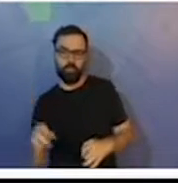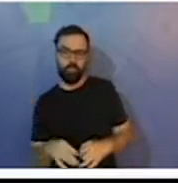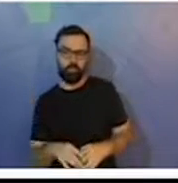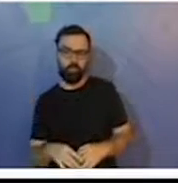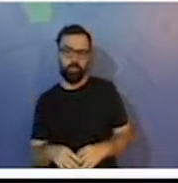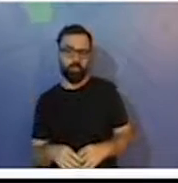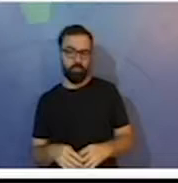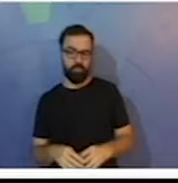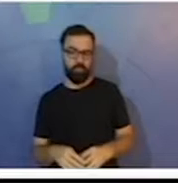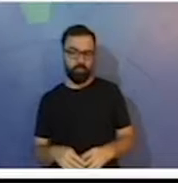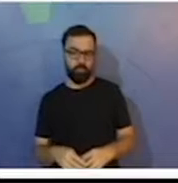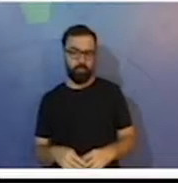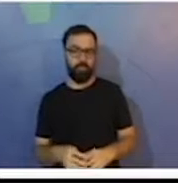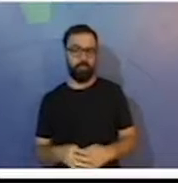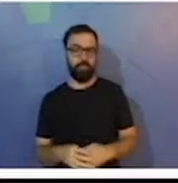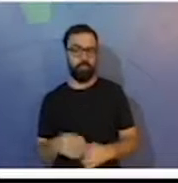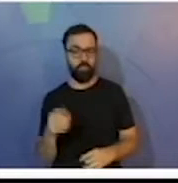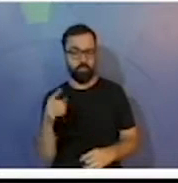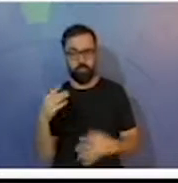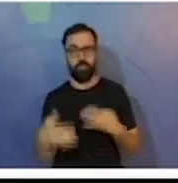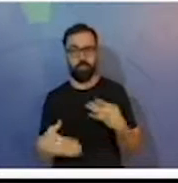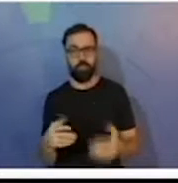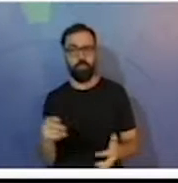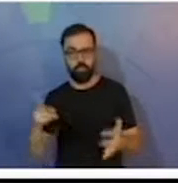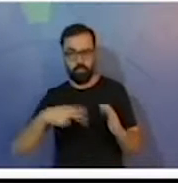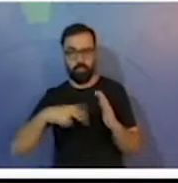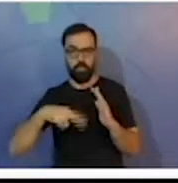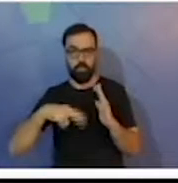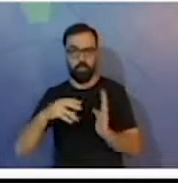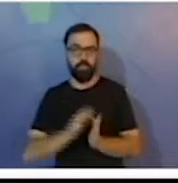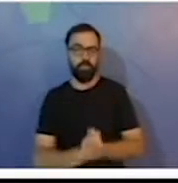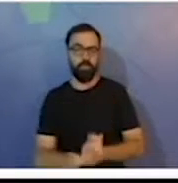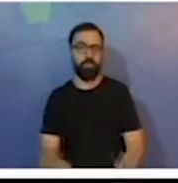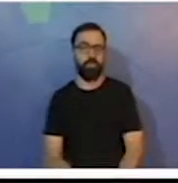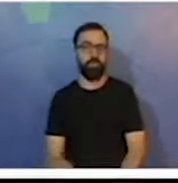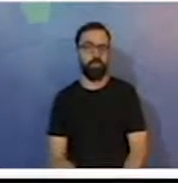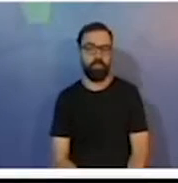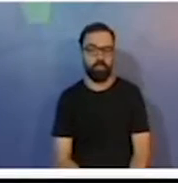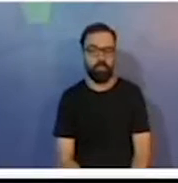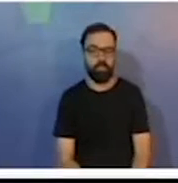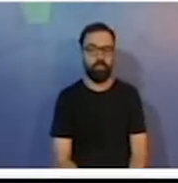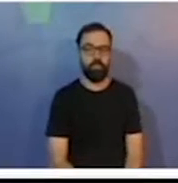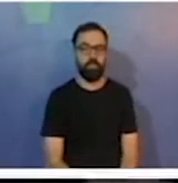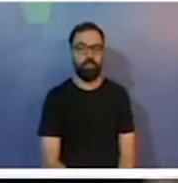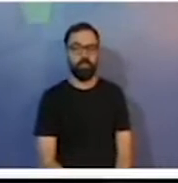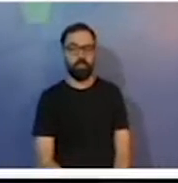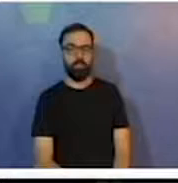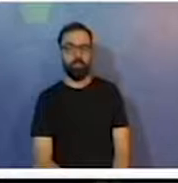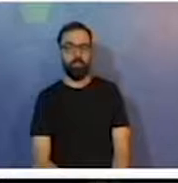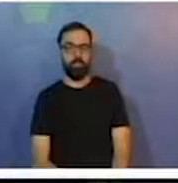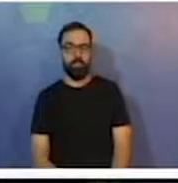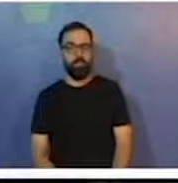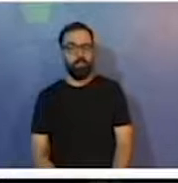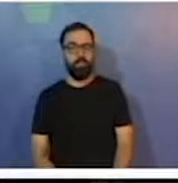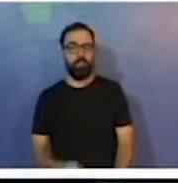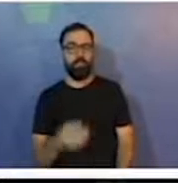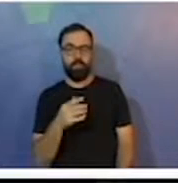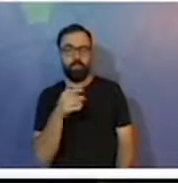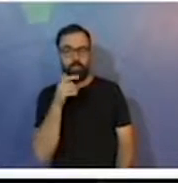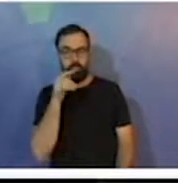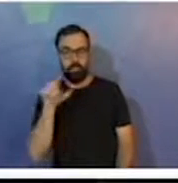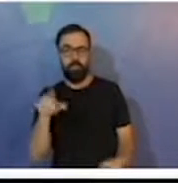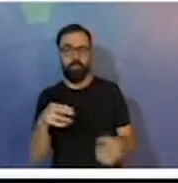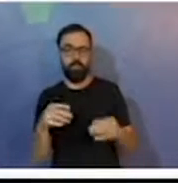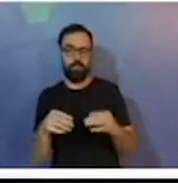dando ordem então depois vocês Leiam aqui por favor a estudar a